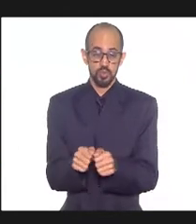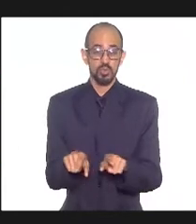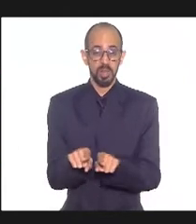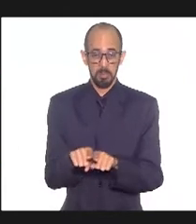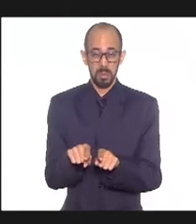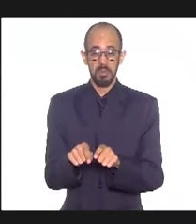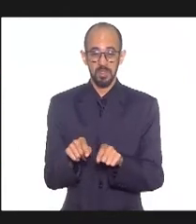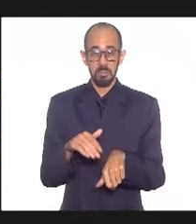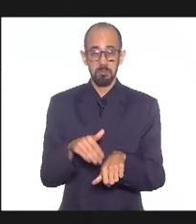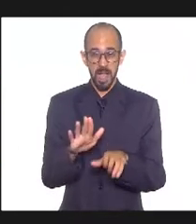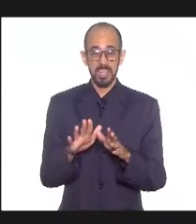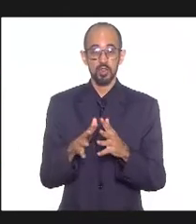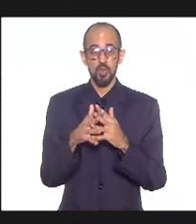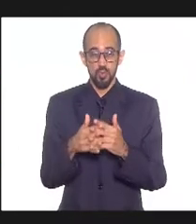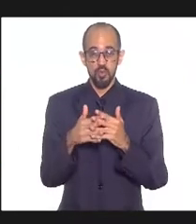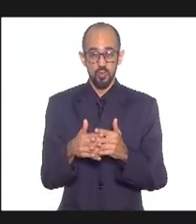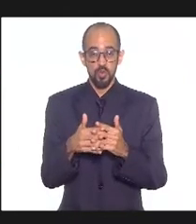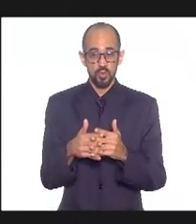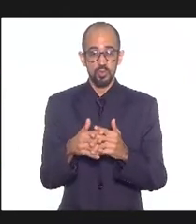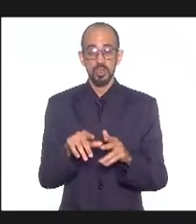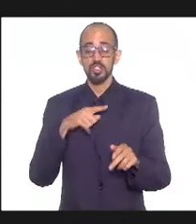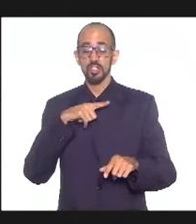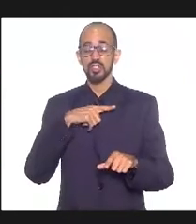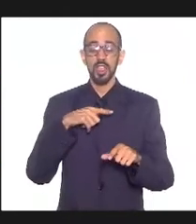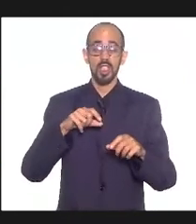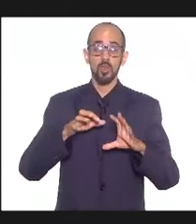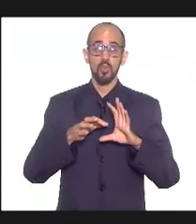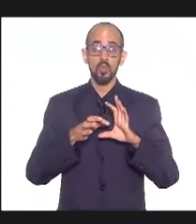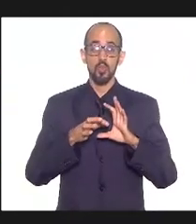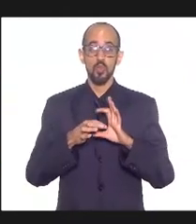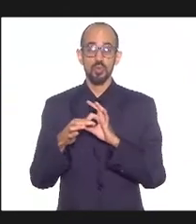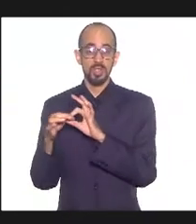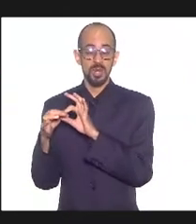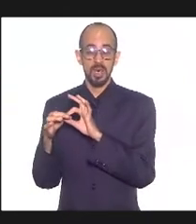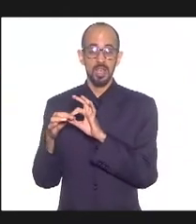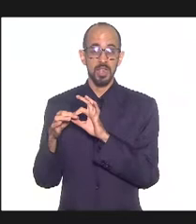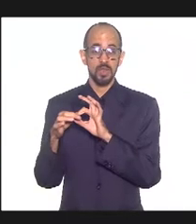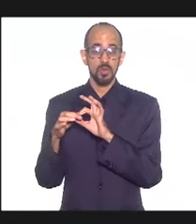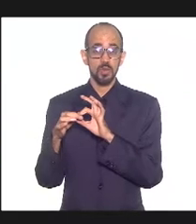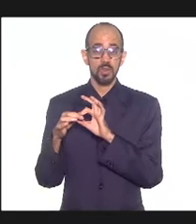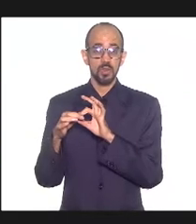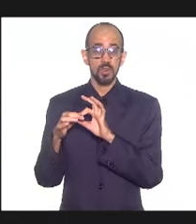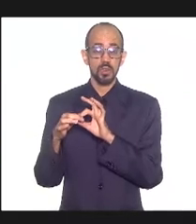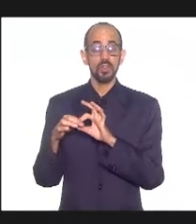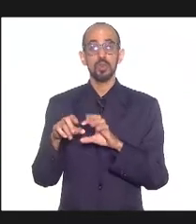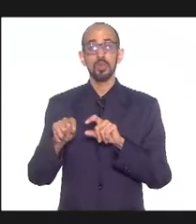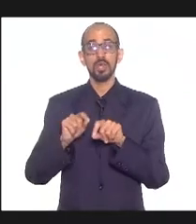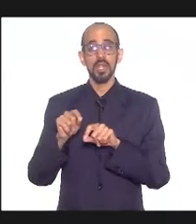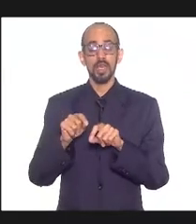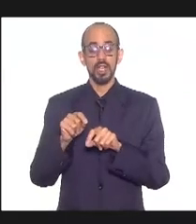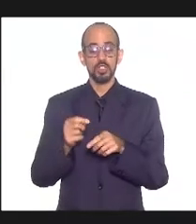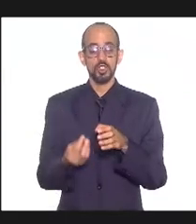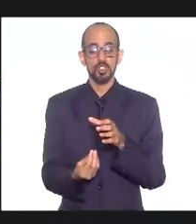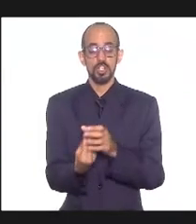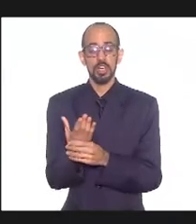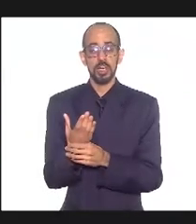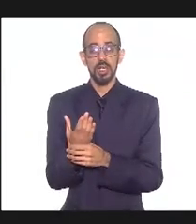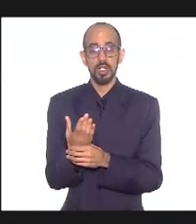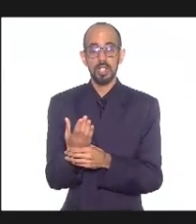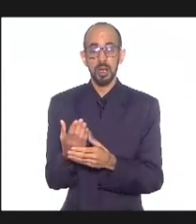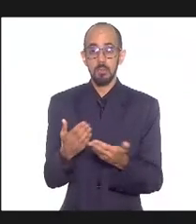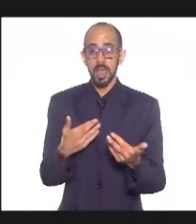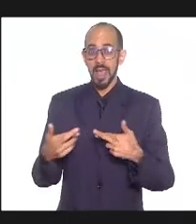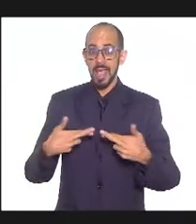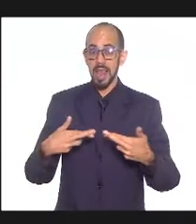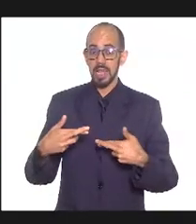confusa, surgem cenários onde a gente estabelece a dolarização do gás nacional. Se você